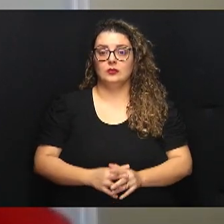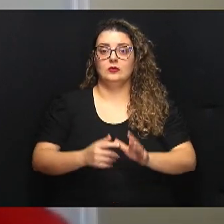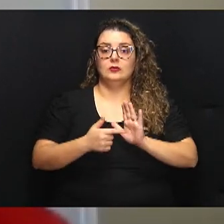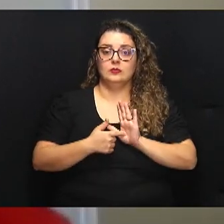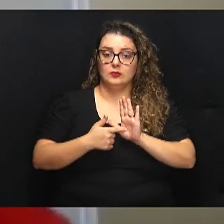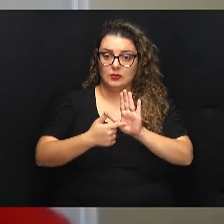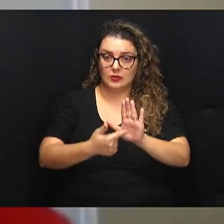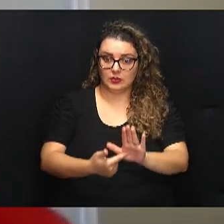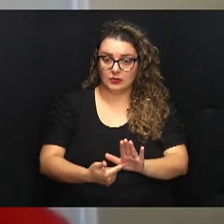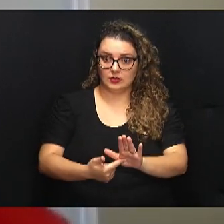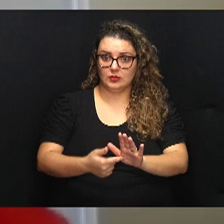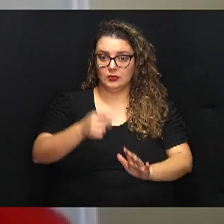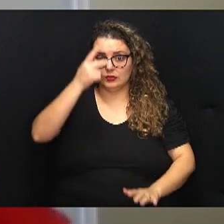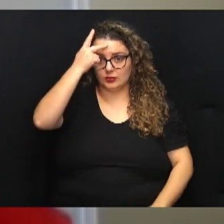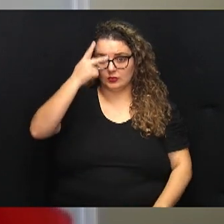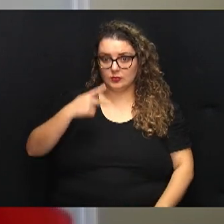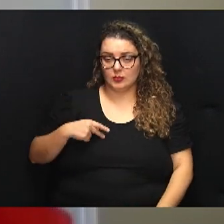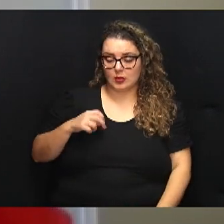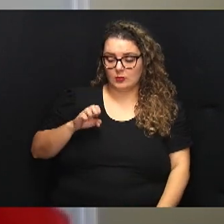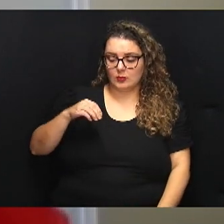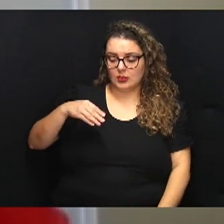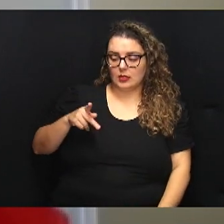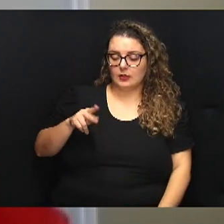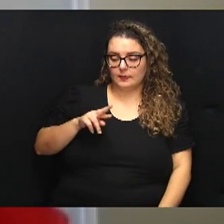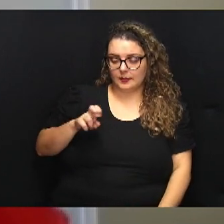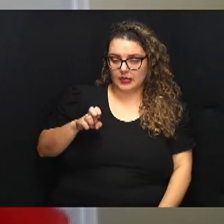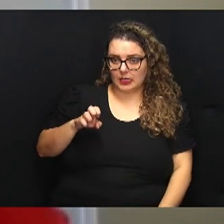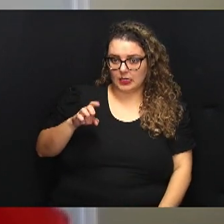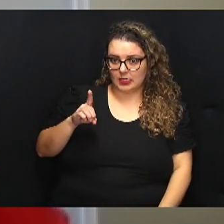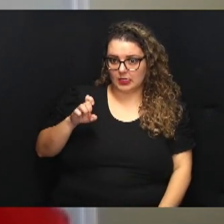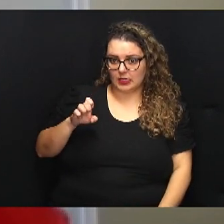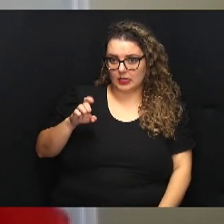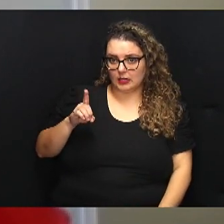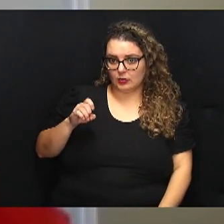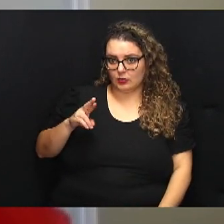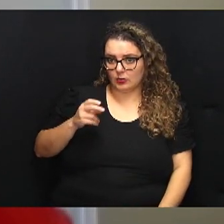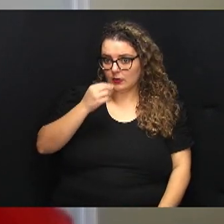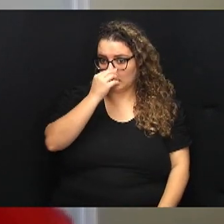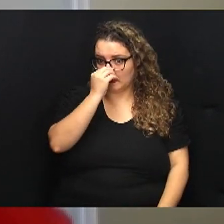manifestação do empreendedor para